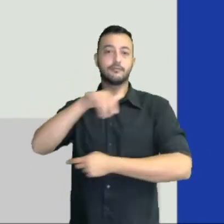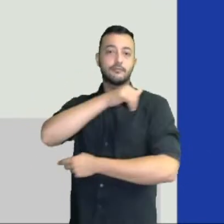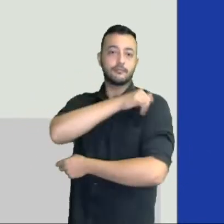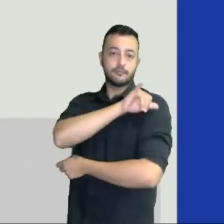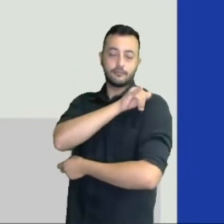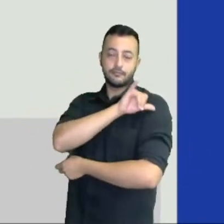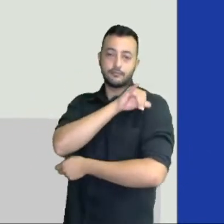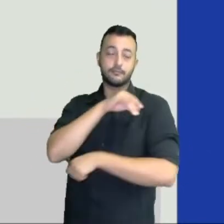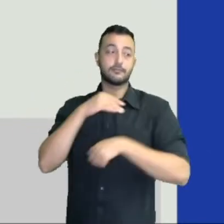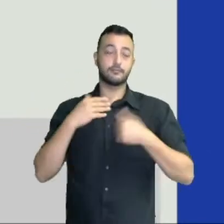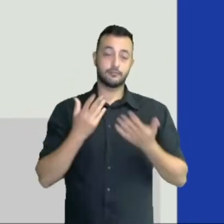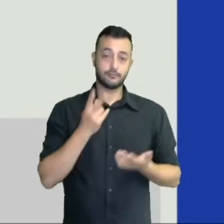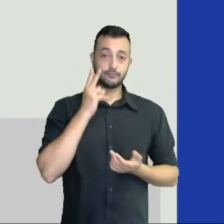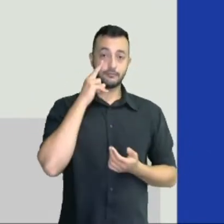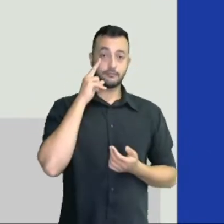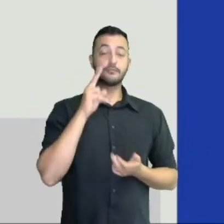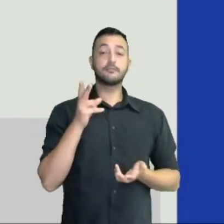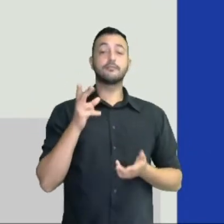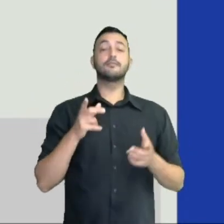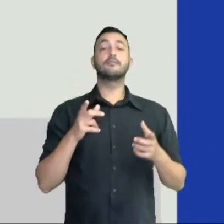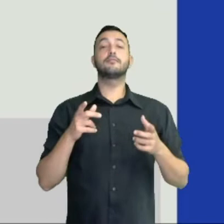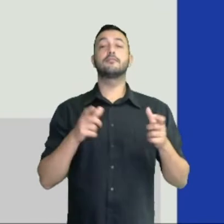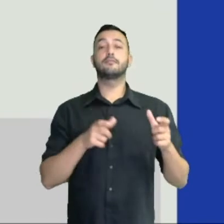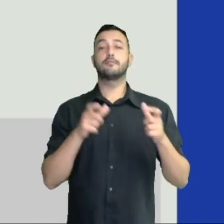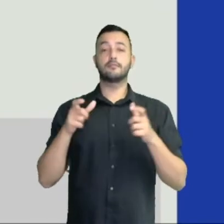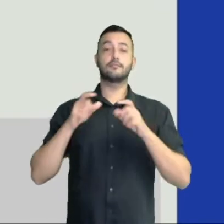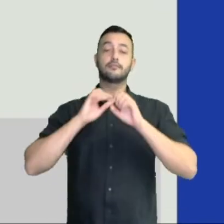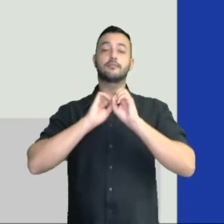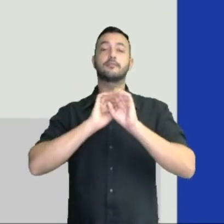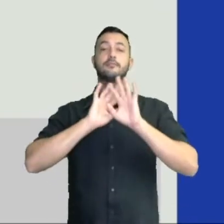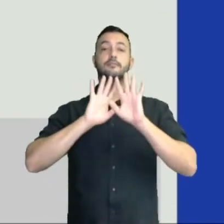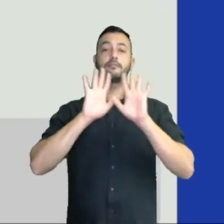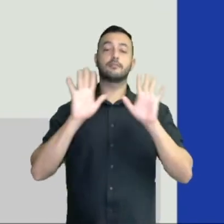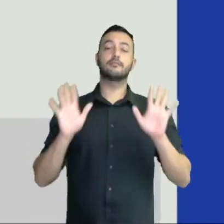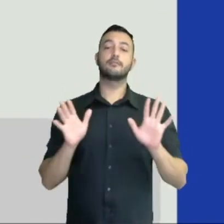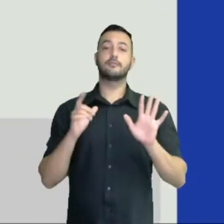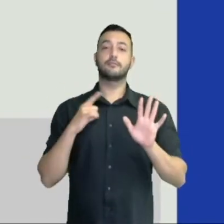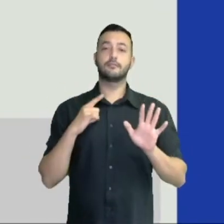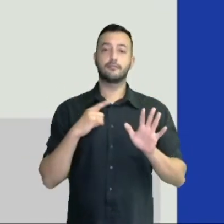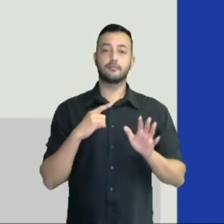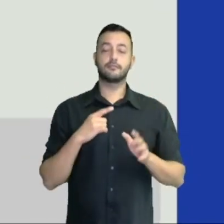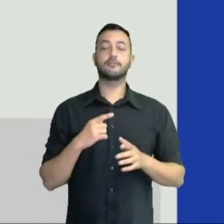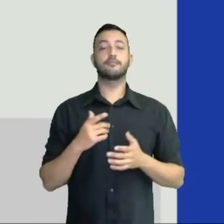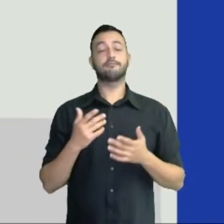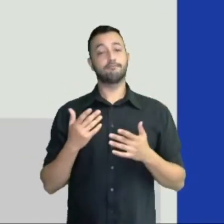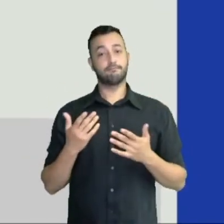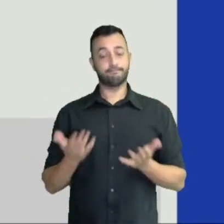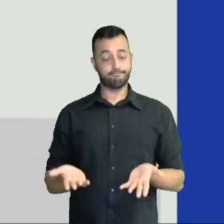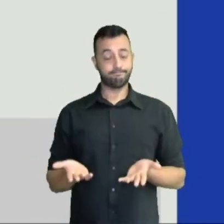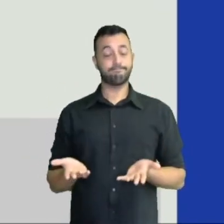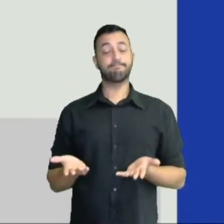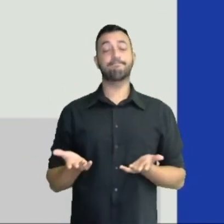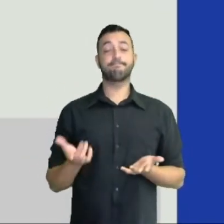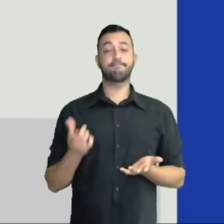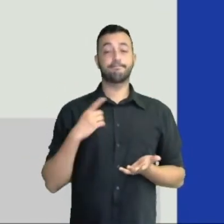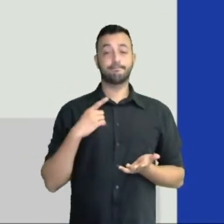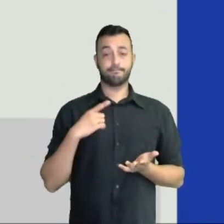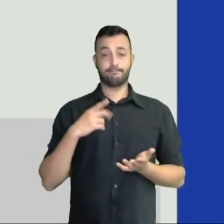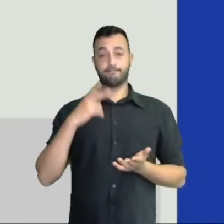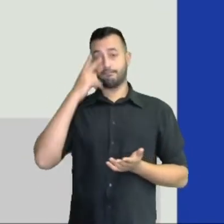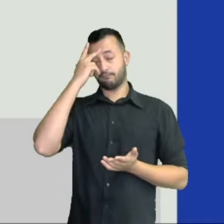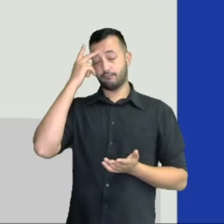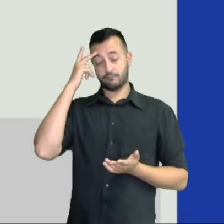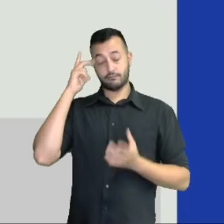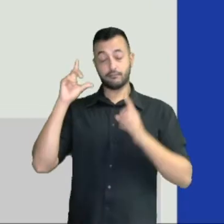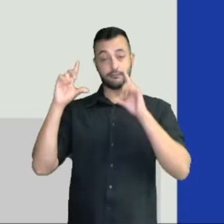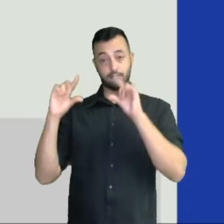gente vê que as áreas mais claras, né, elas têm uma densidade de menos de 1 habitante por